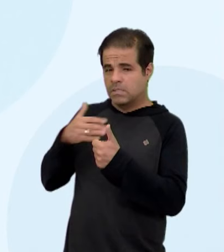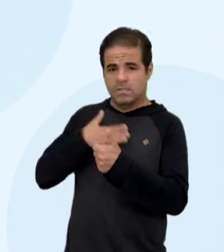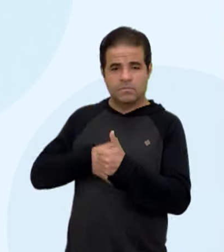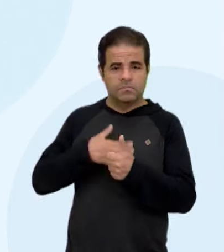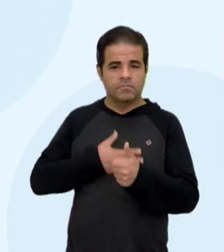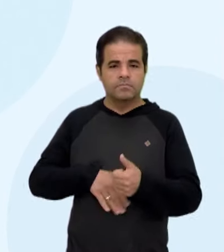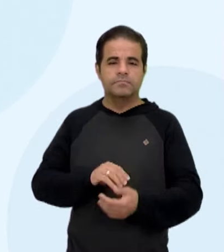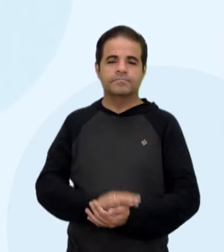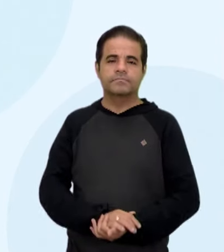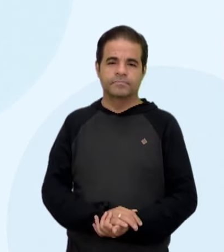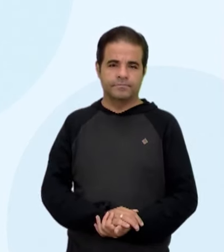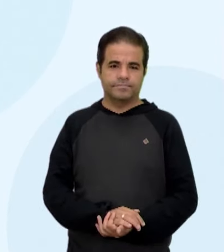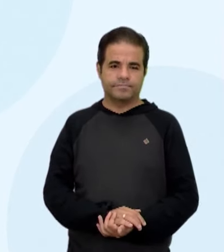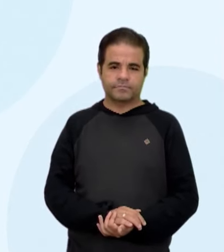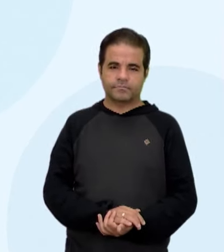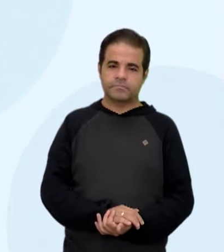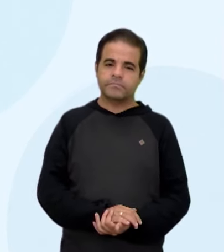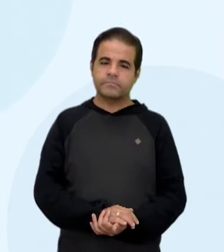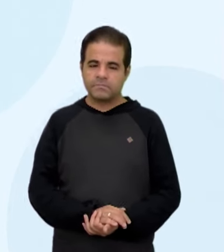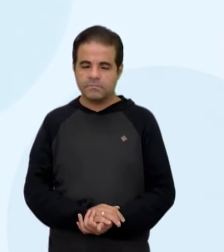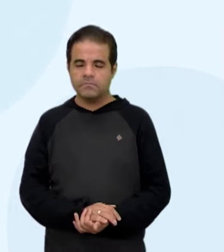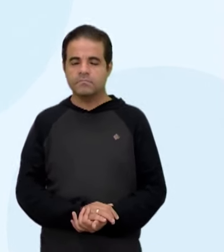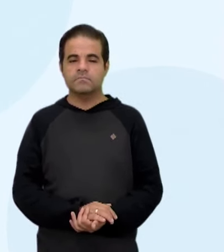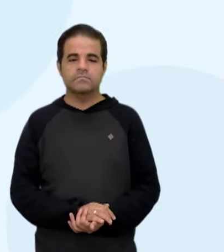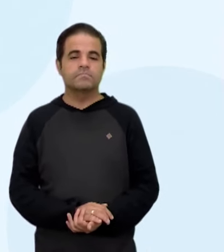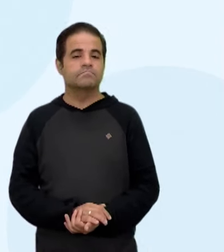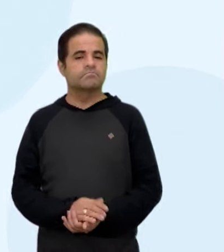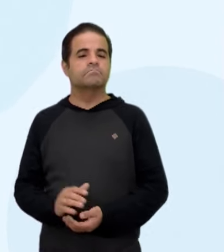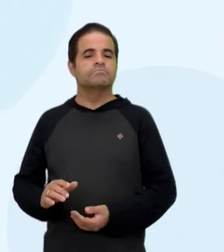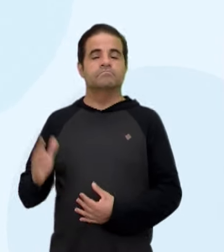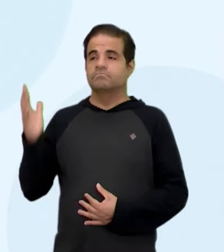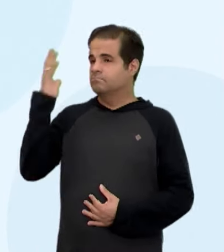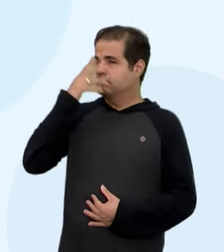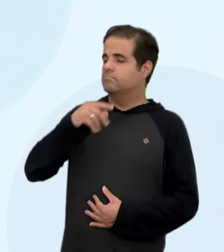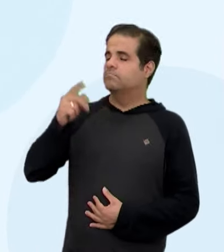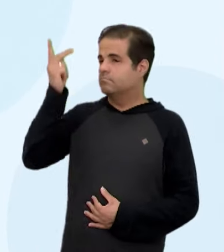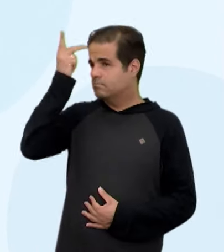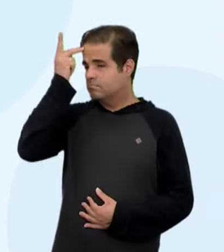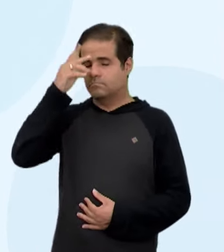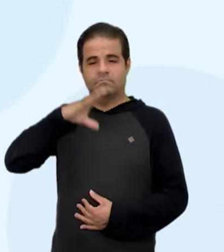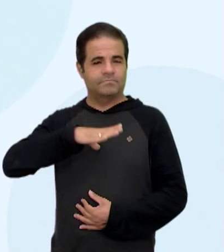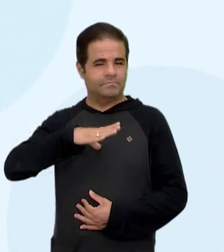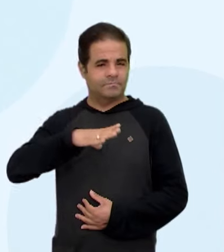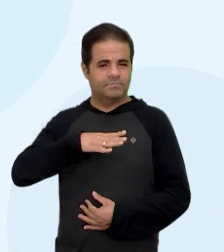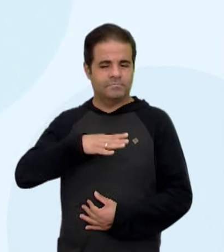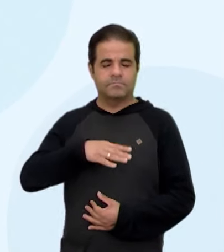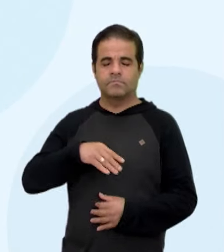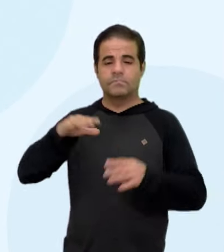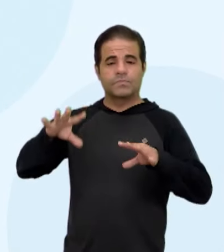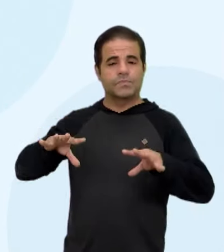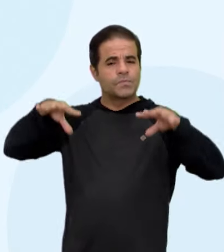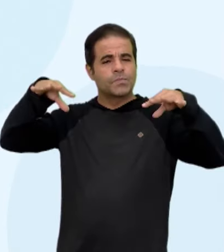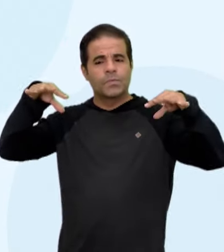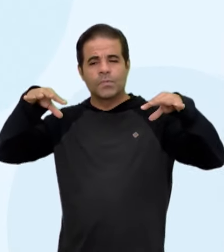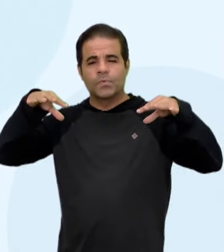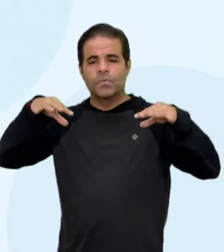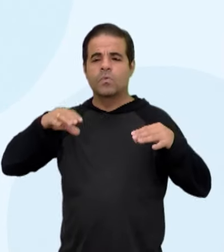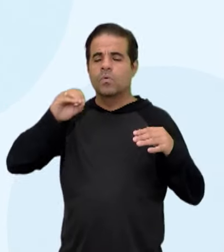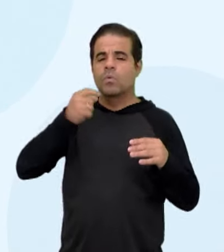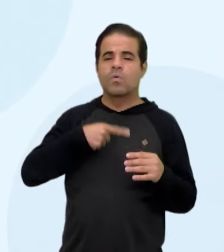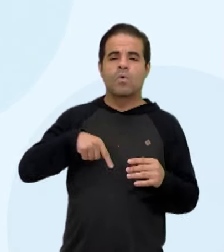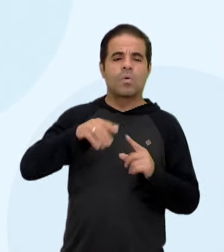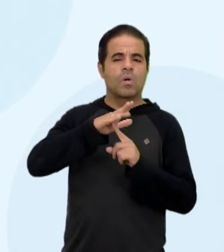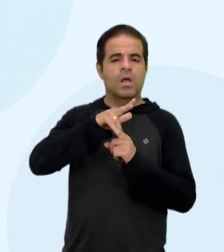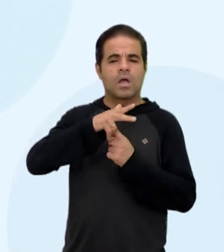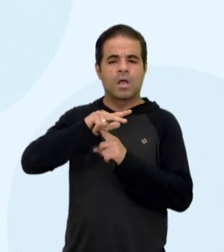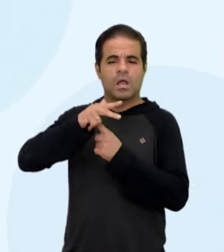né? Aqui nós temos uma imagem bem bonita, né, da cidade de São Paulo vista, né, ou é de um